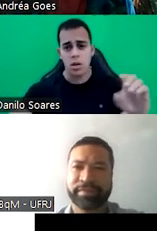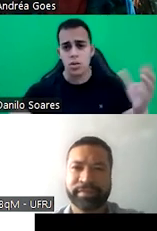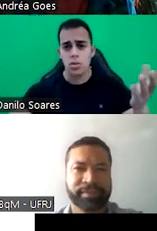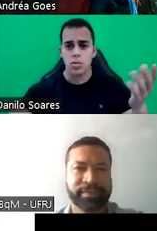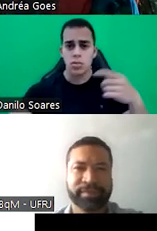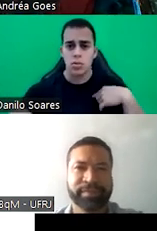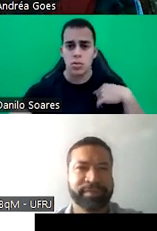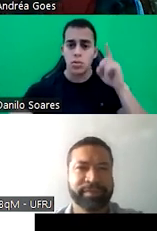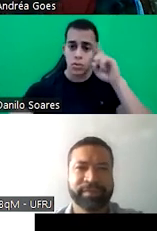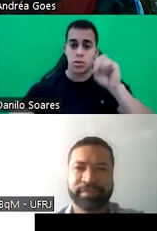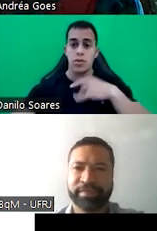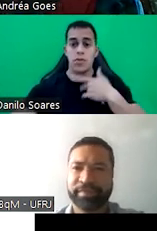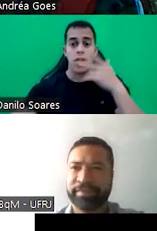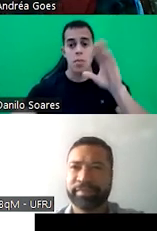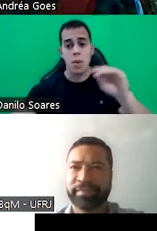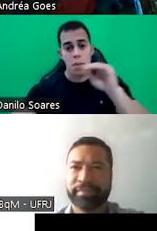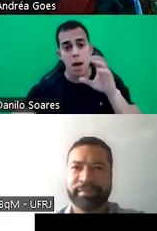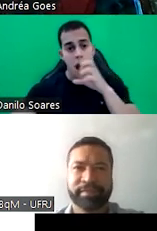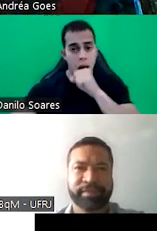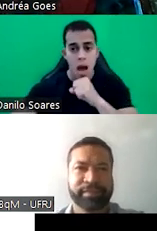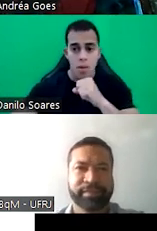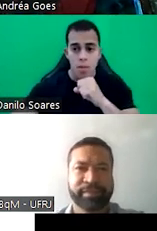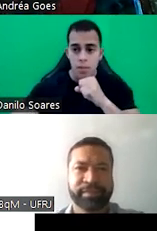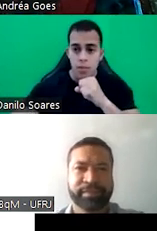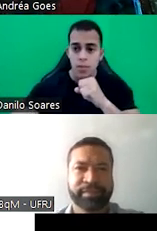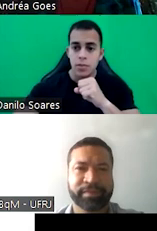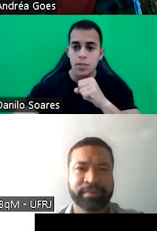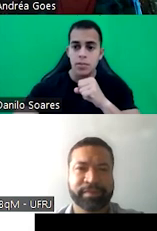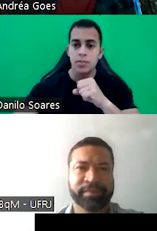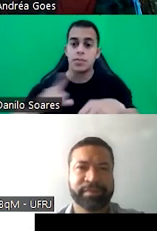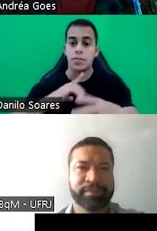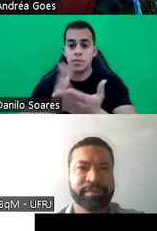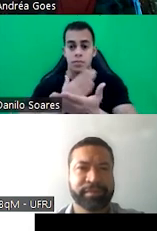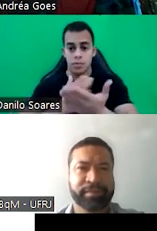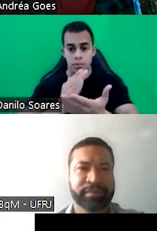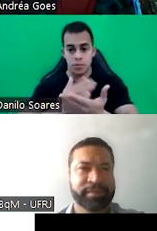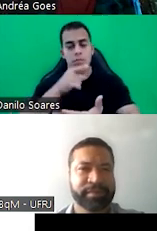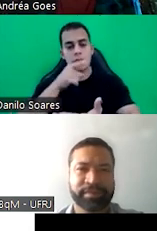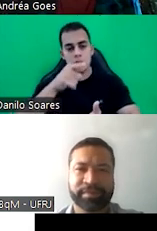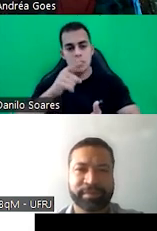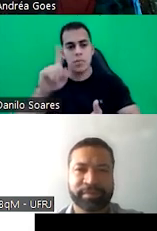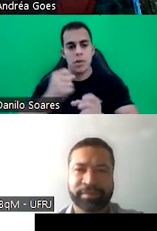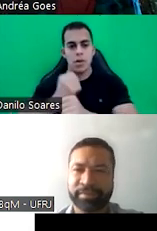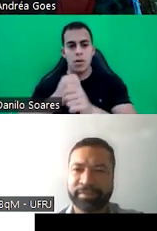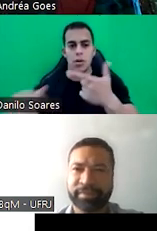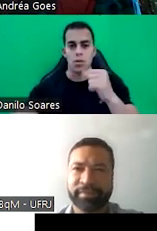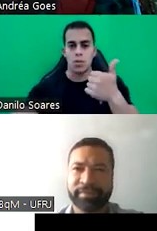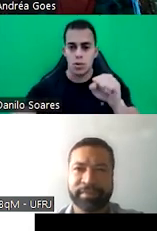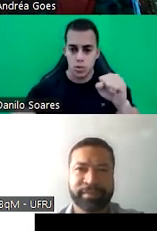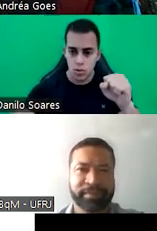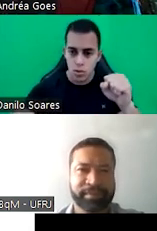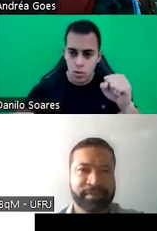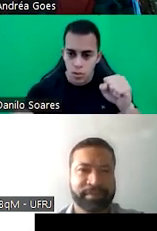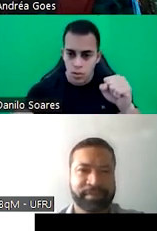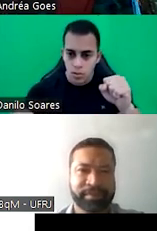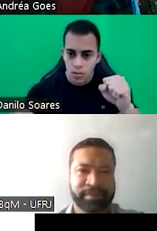rápido, se eu falei. Bom, aqui o livro que a gente publicou em 2018, aqui tem o Instagram do laboratório, para quem quiser seguir a